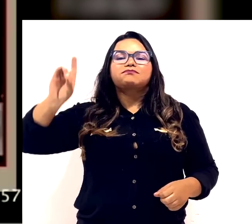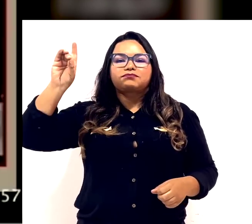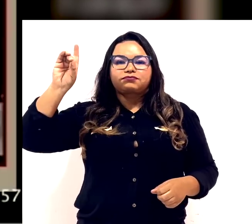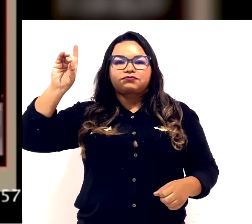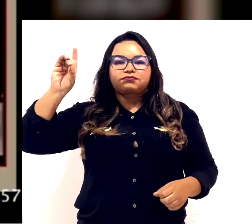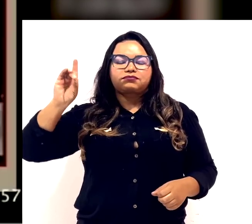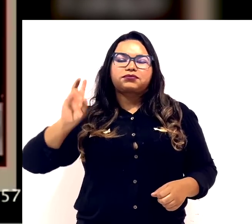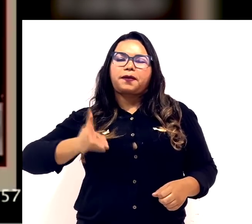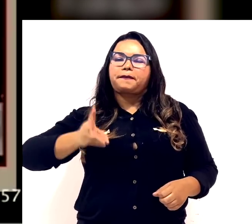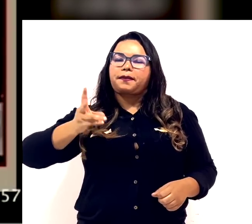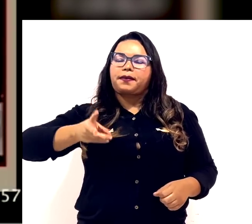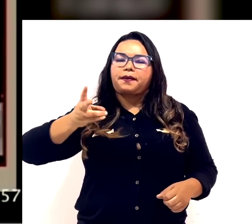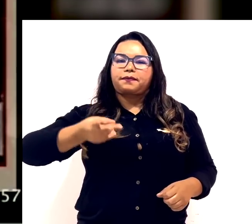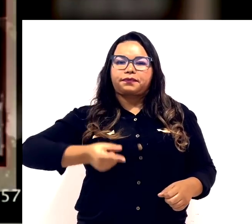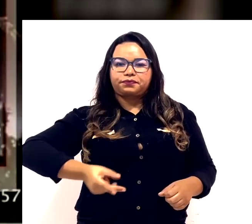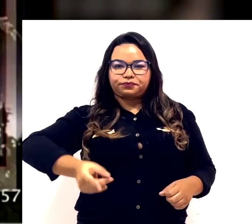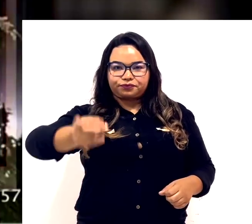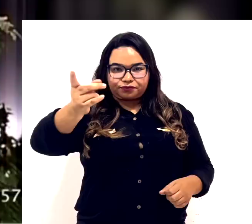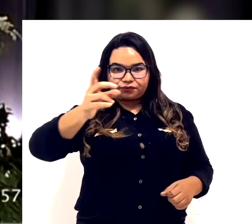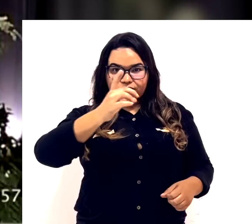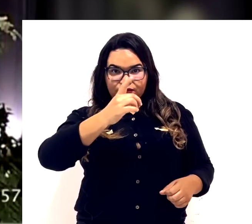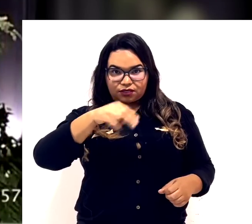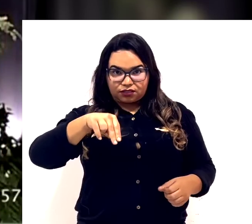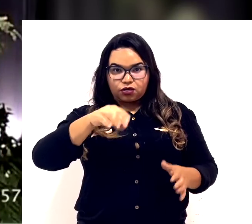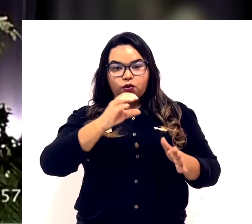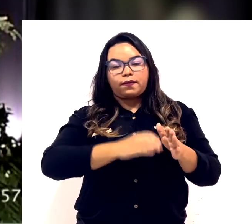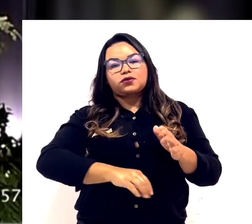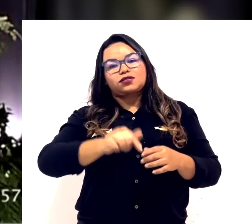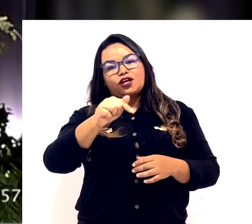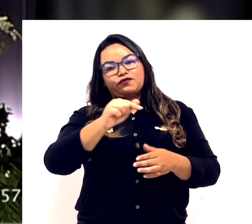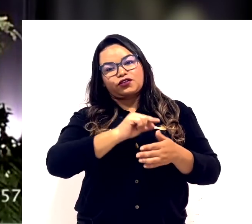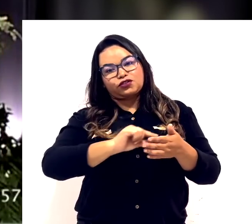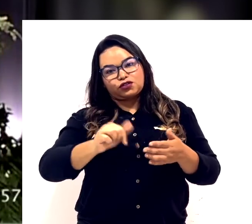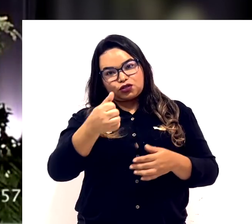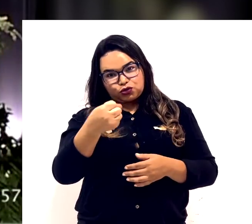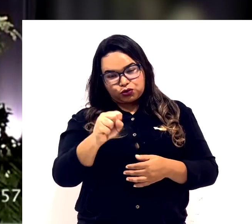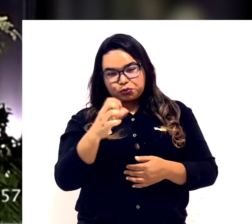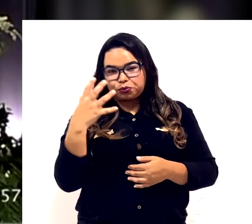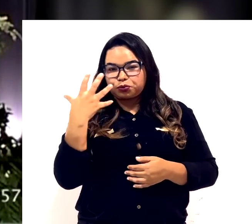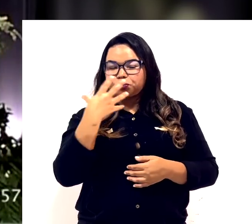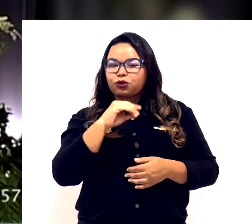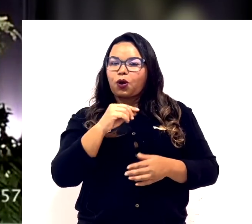Daniel 7, versículo 18. Lindo simbolismo, muito poderoso.